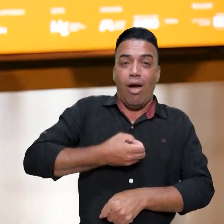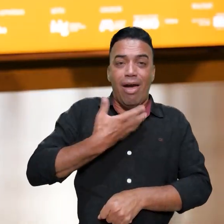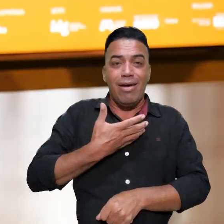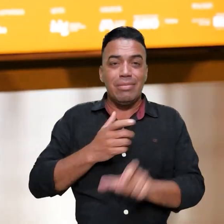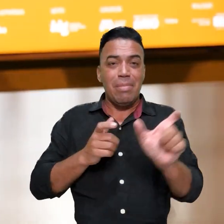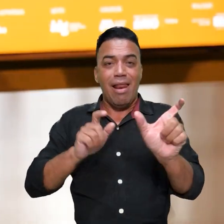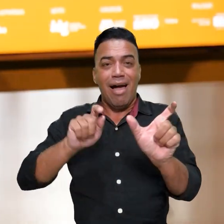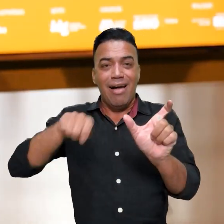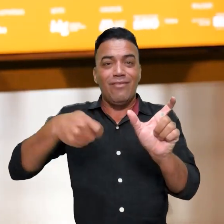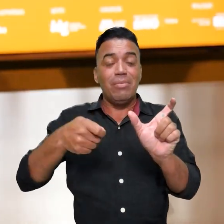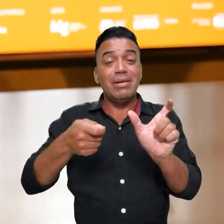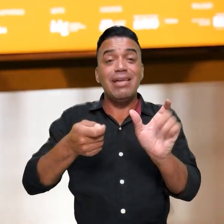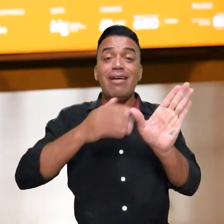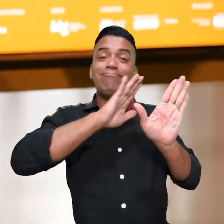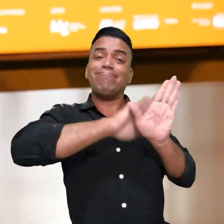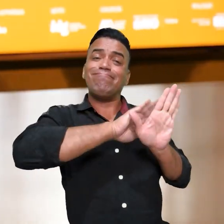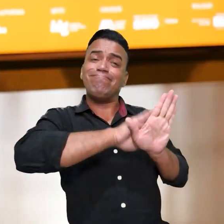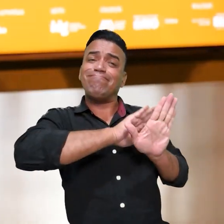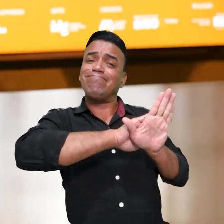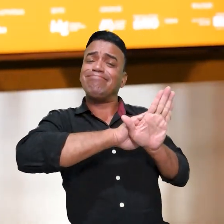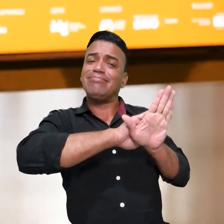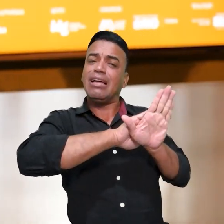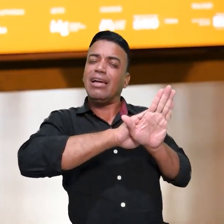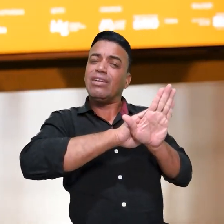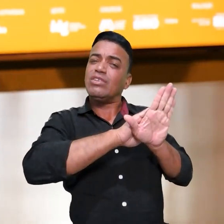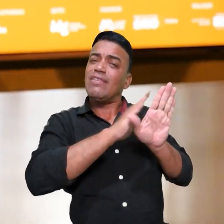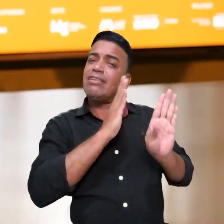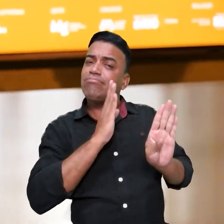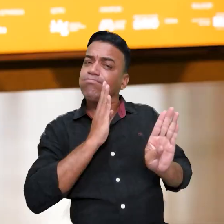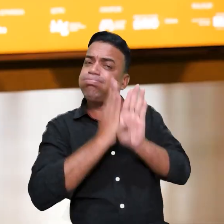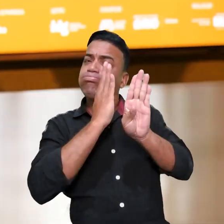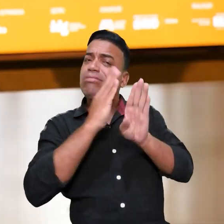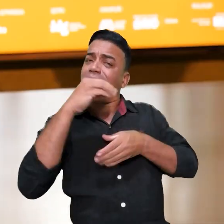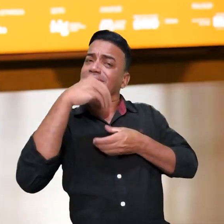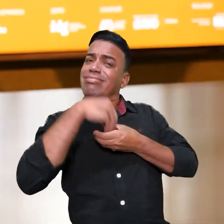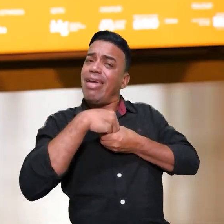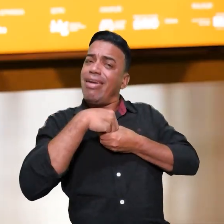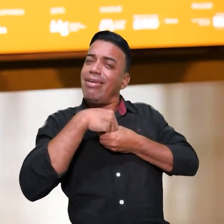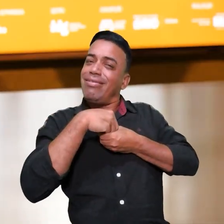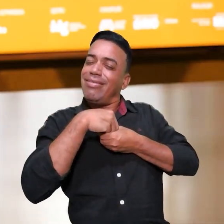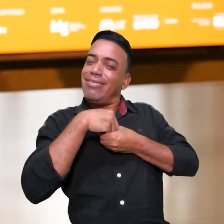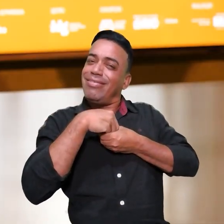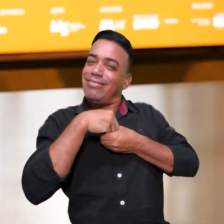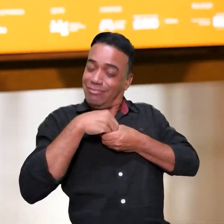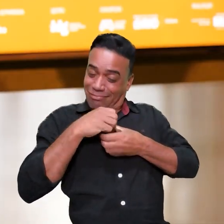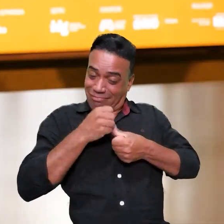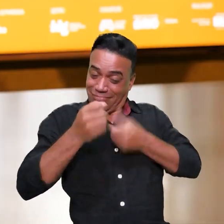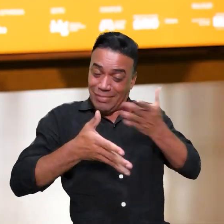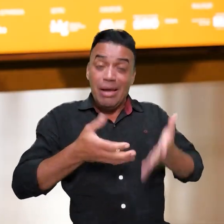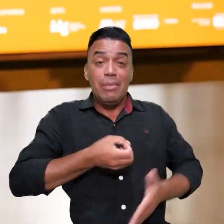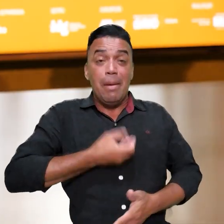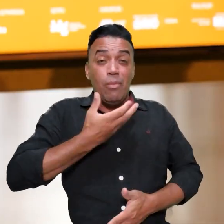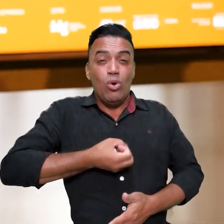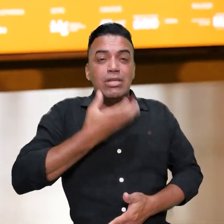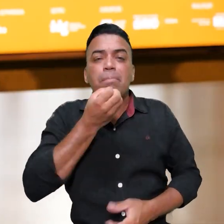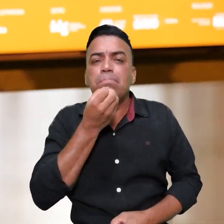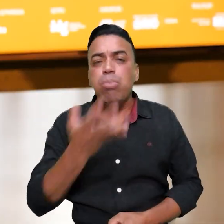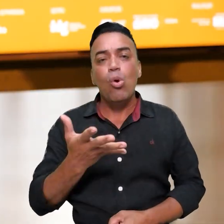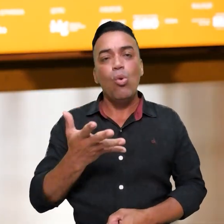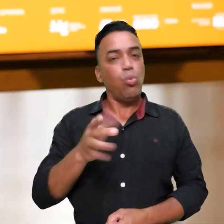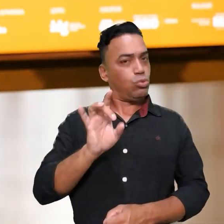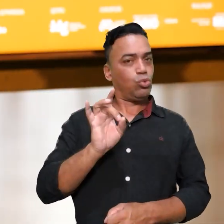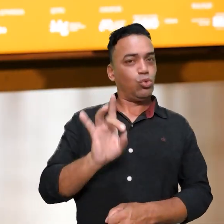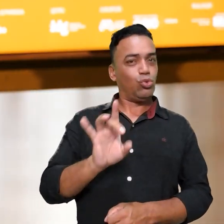que existe por trás, essa coisa que você vai descobrir dentro de você, porque a boa poesia, ela